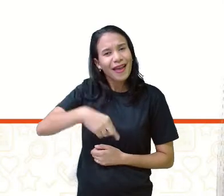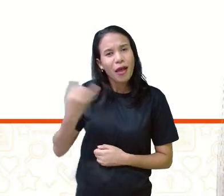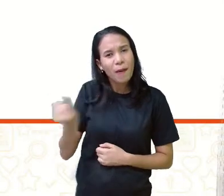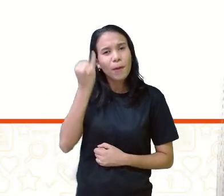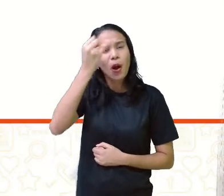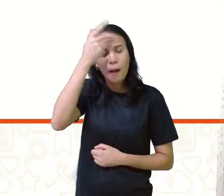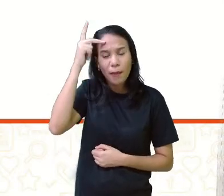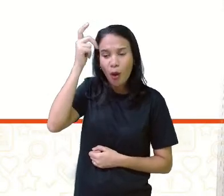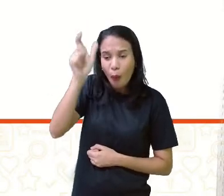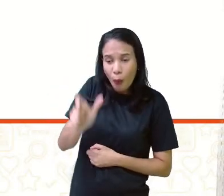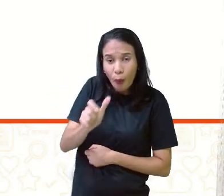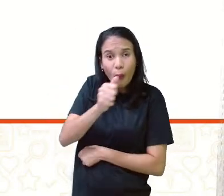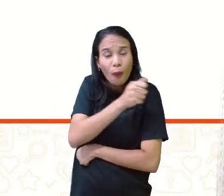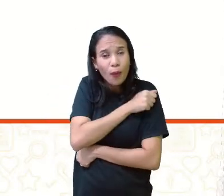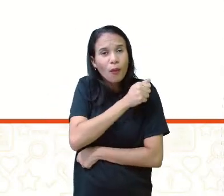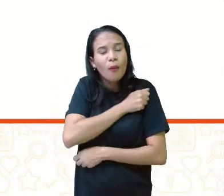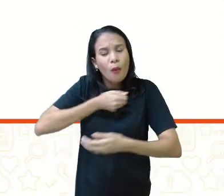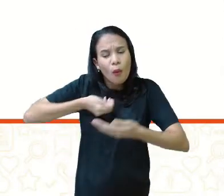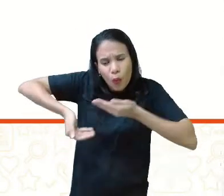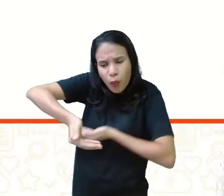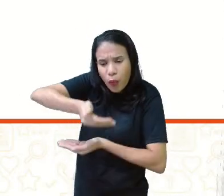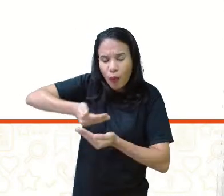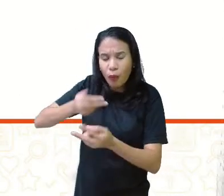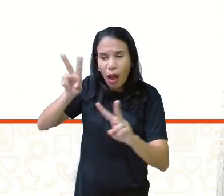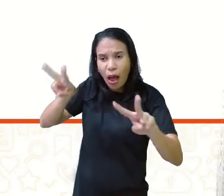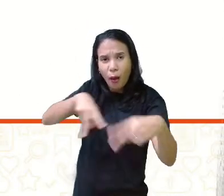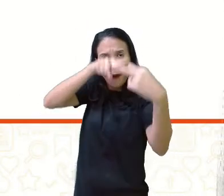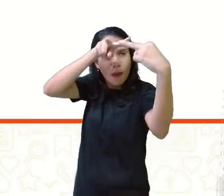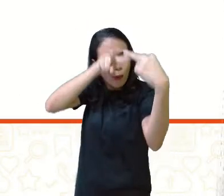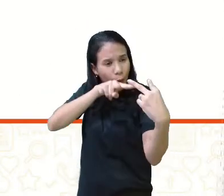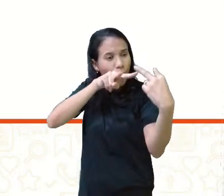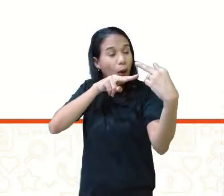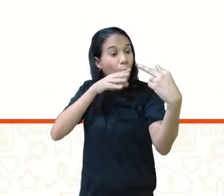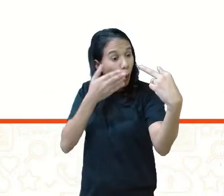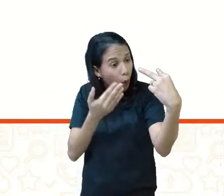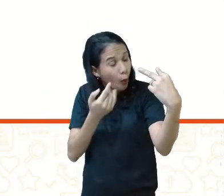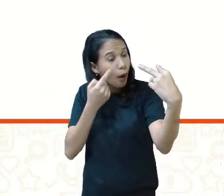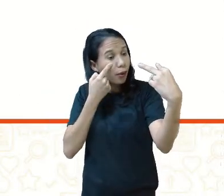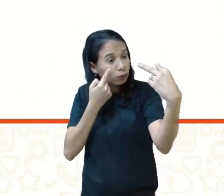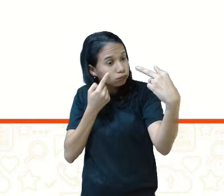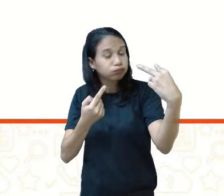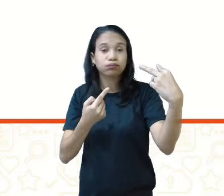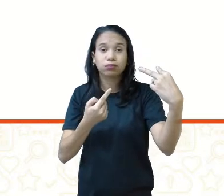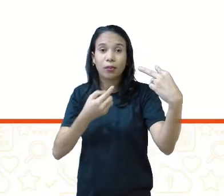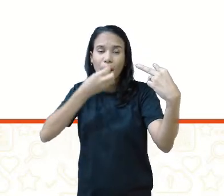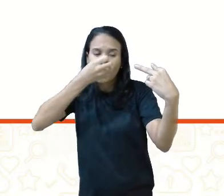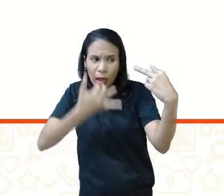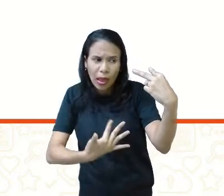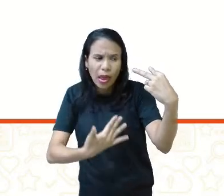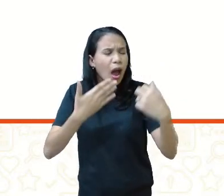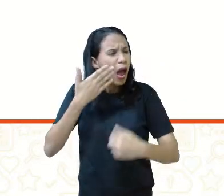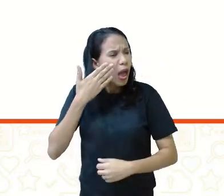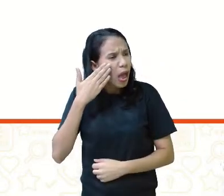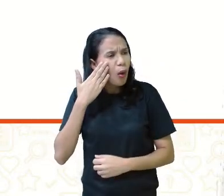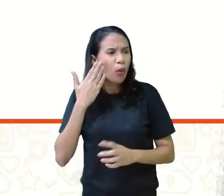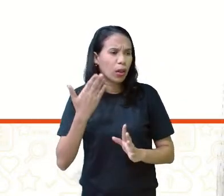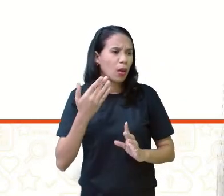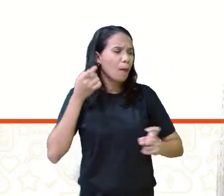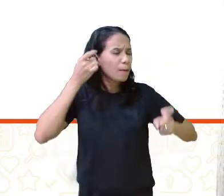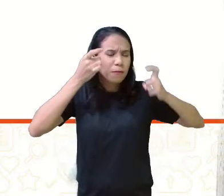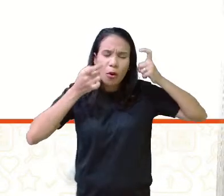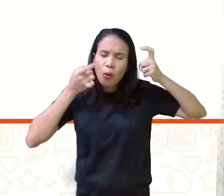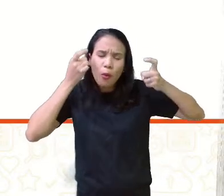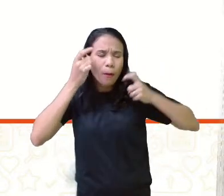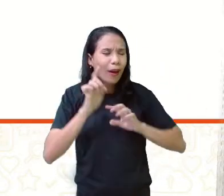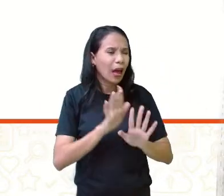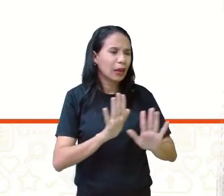você chegar perto do seu estudante, olhar no olho, chamar ele perto de você e falar: não se preocupe, eu